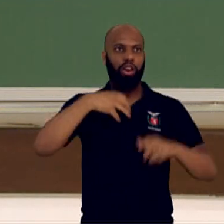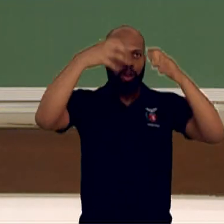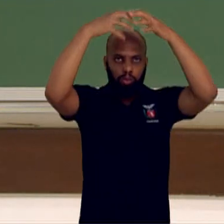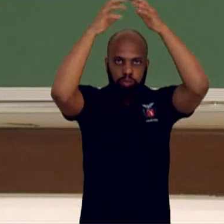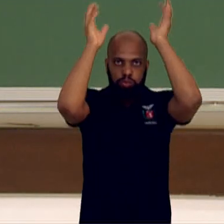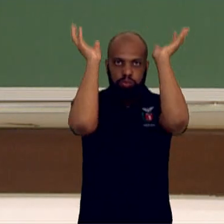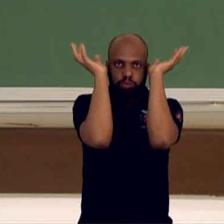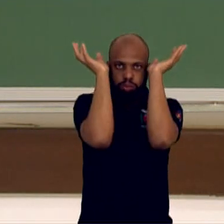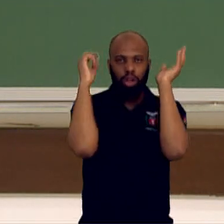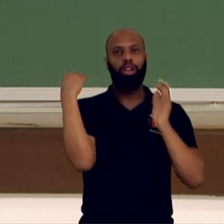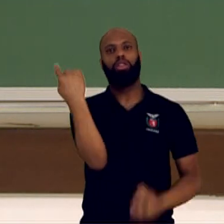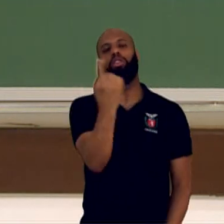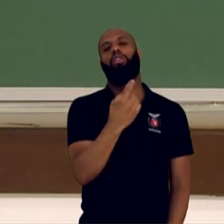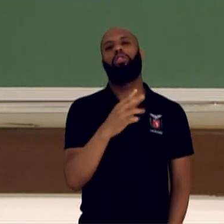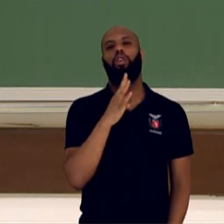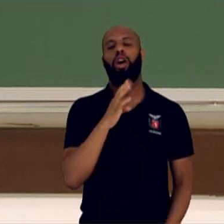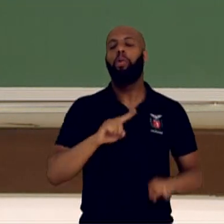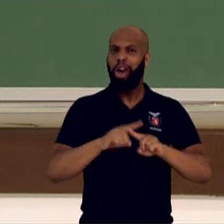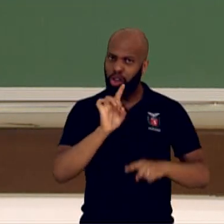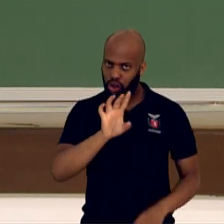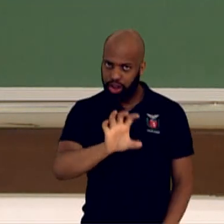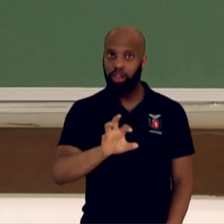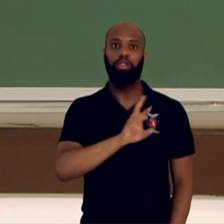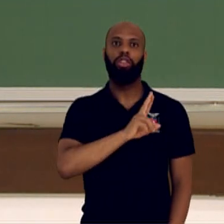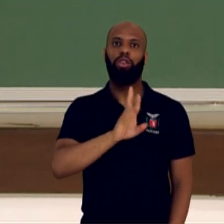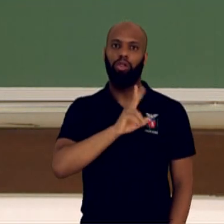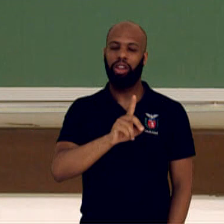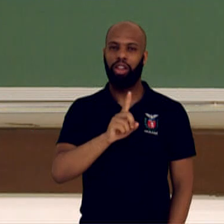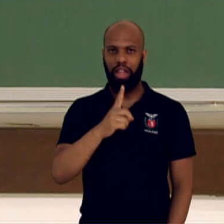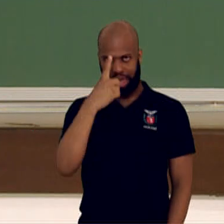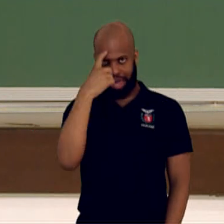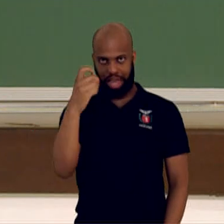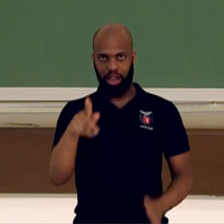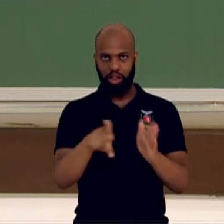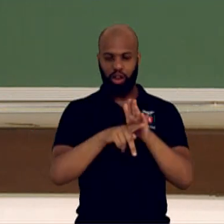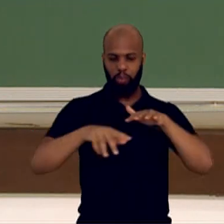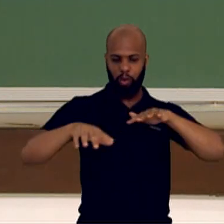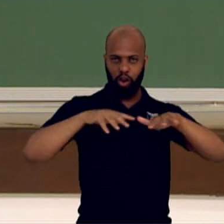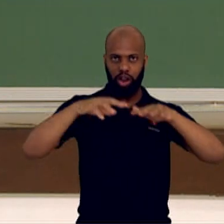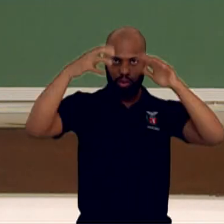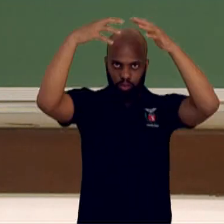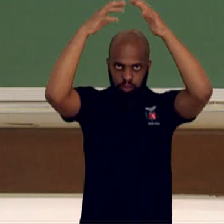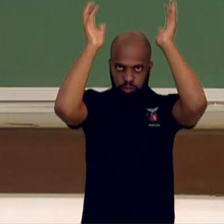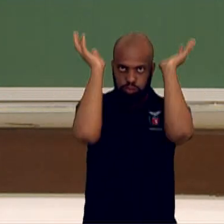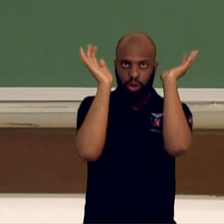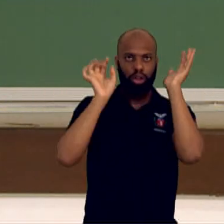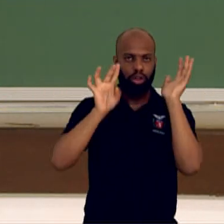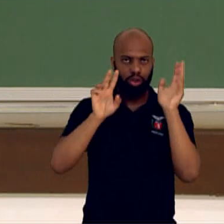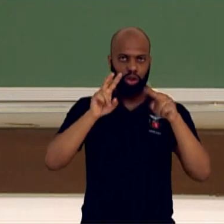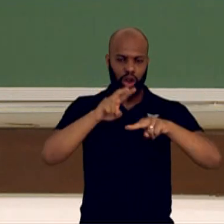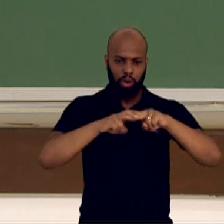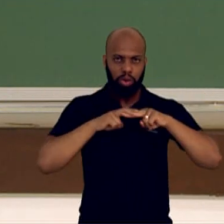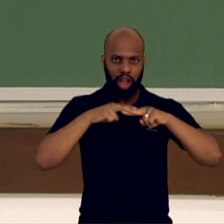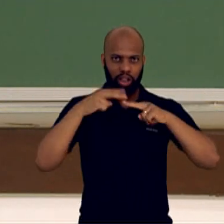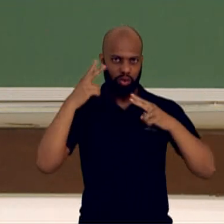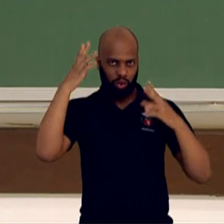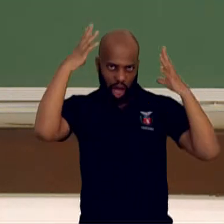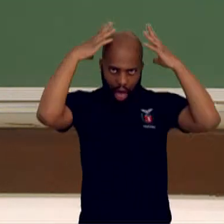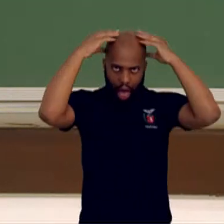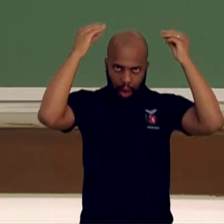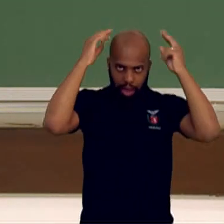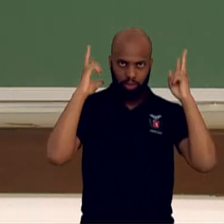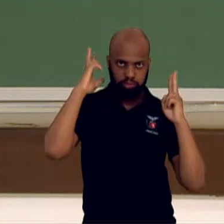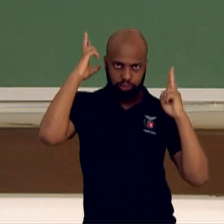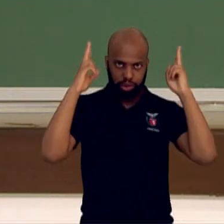a gente conhece, mas a gente está vendo que não é só isso, né? A ideia do movimento Black Power não é só, né, um corte de cabelo